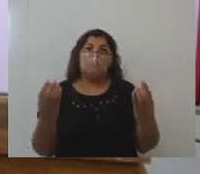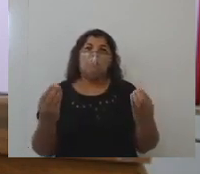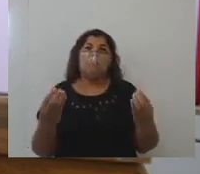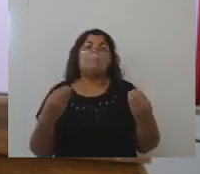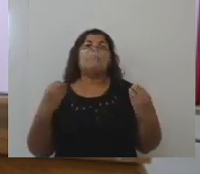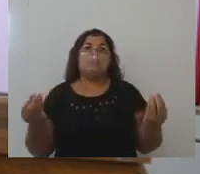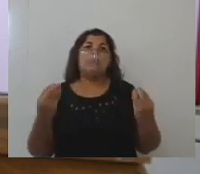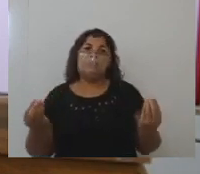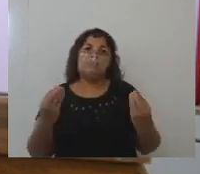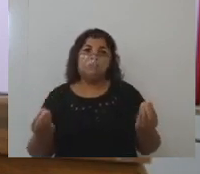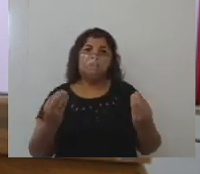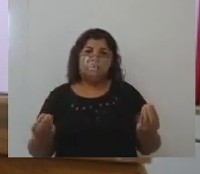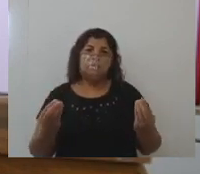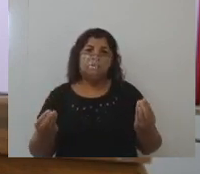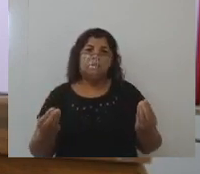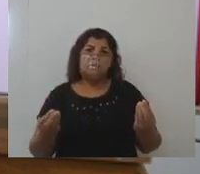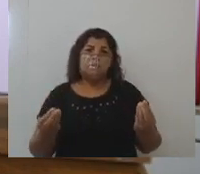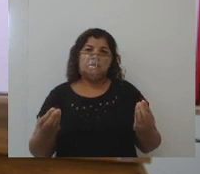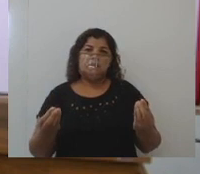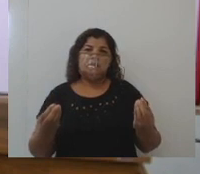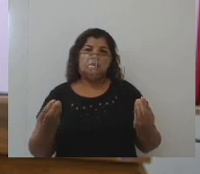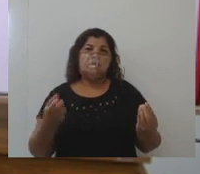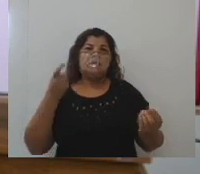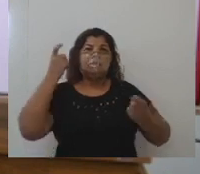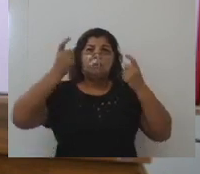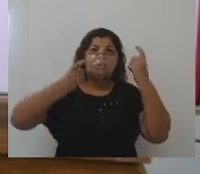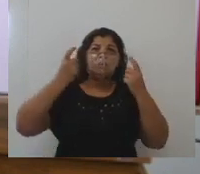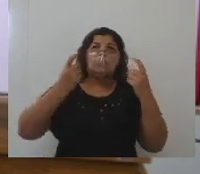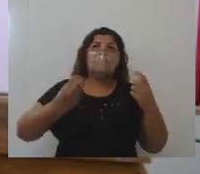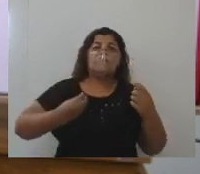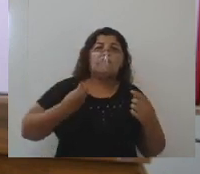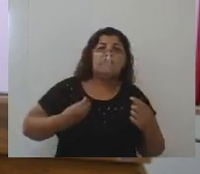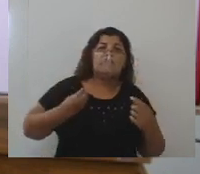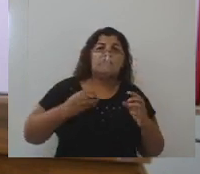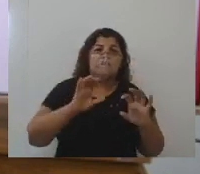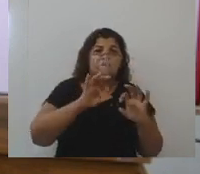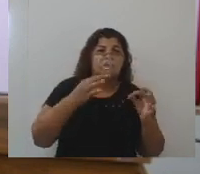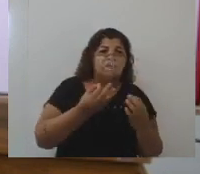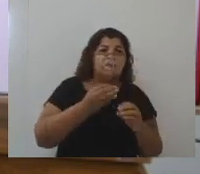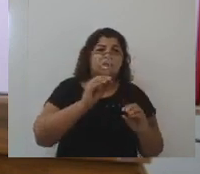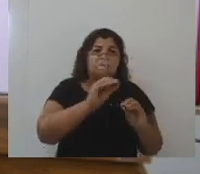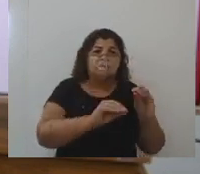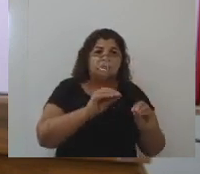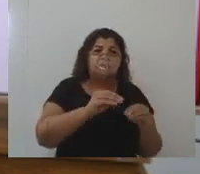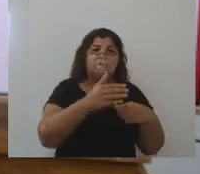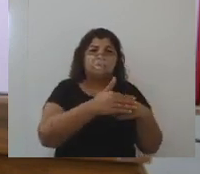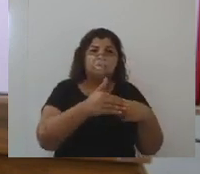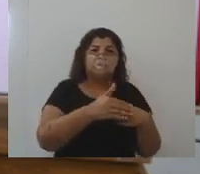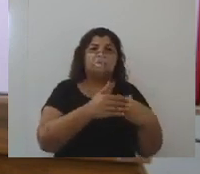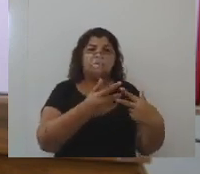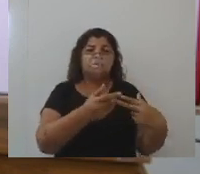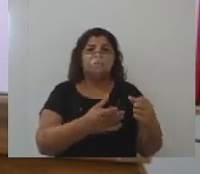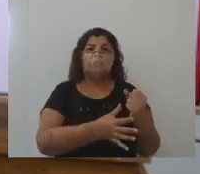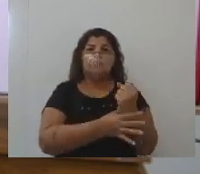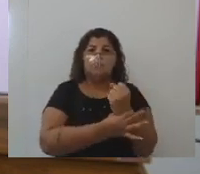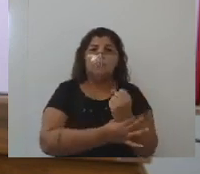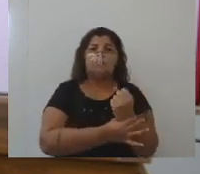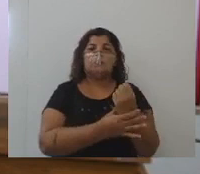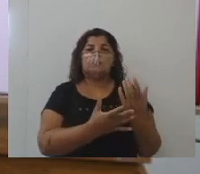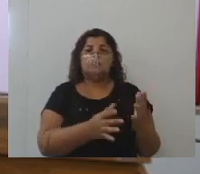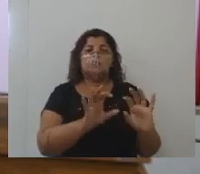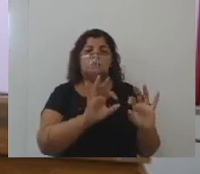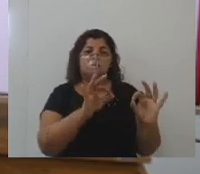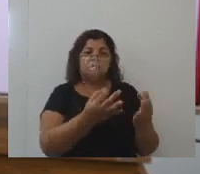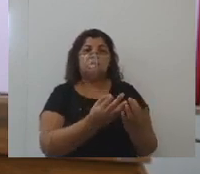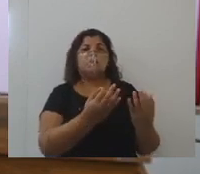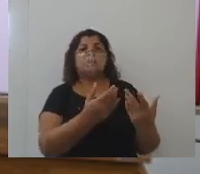que a gente consome. Depois que a gente se preocupa com a nossa vida, com os nossos familiares, com os nossos parentes, com as pessoas que a